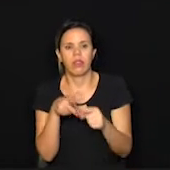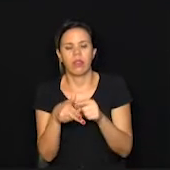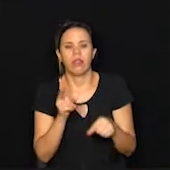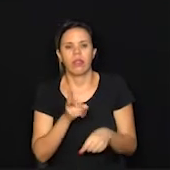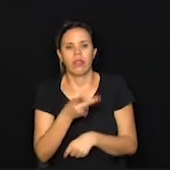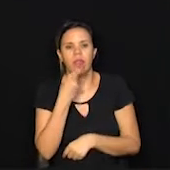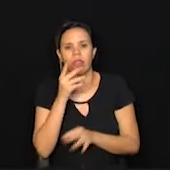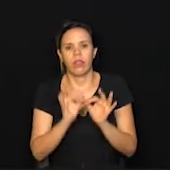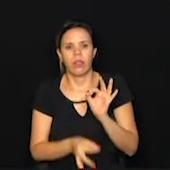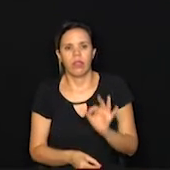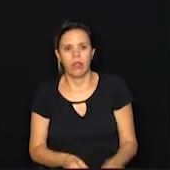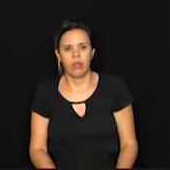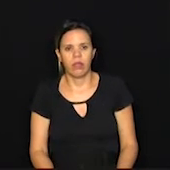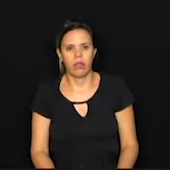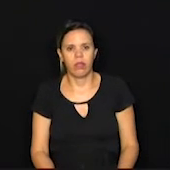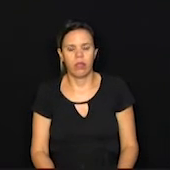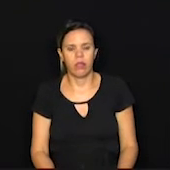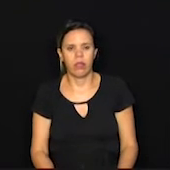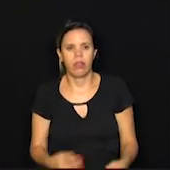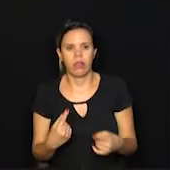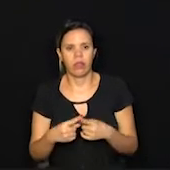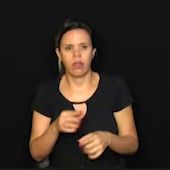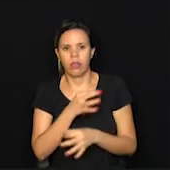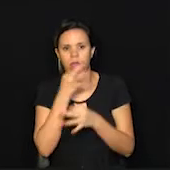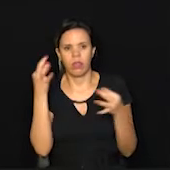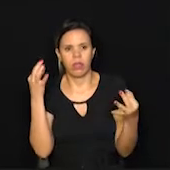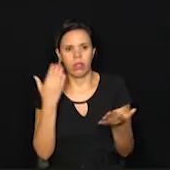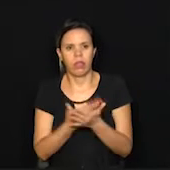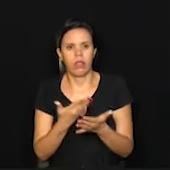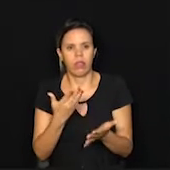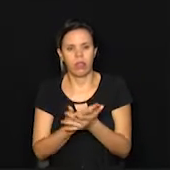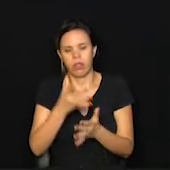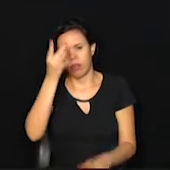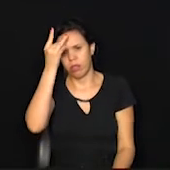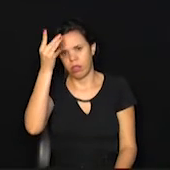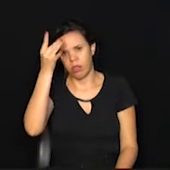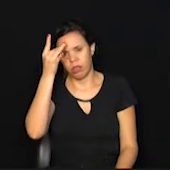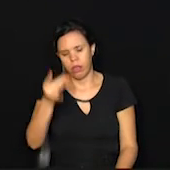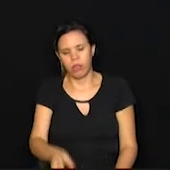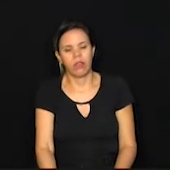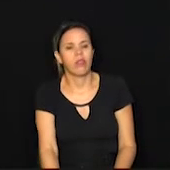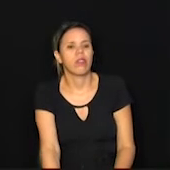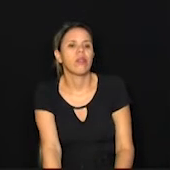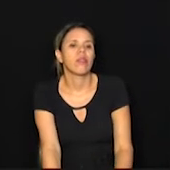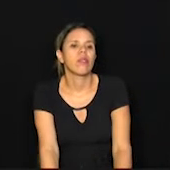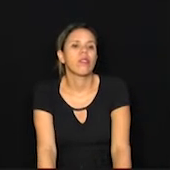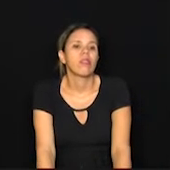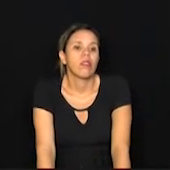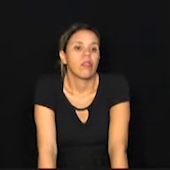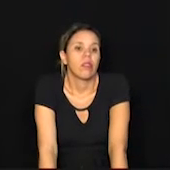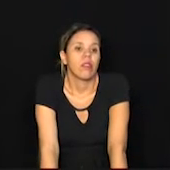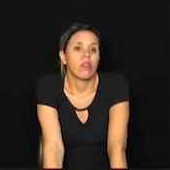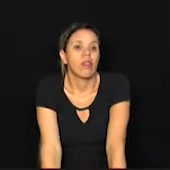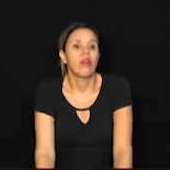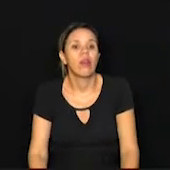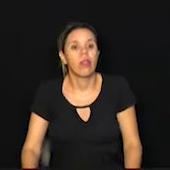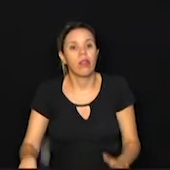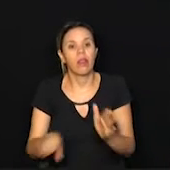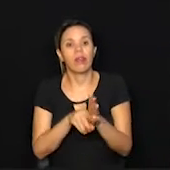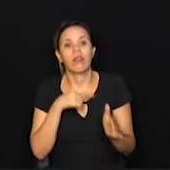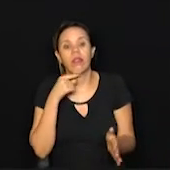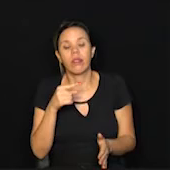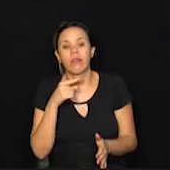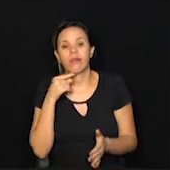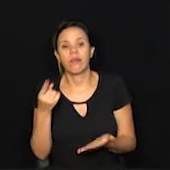foi falando mas agora mas é porque foi uma ótima aula é chegar aqui algumas questões